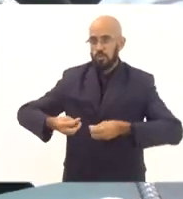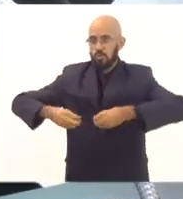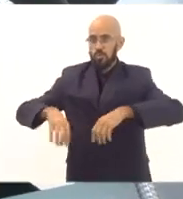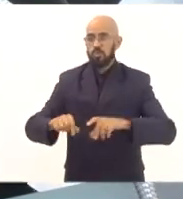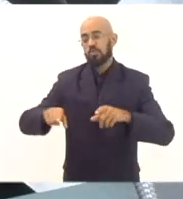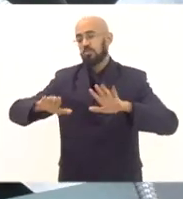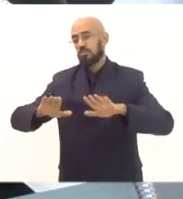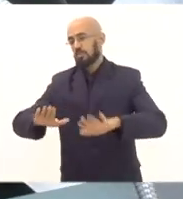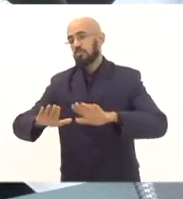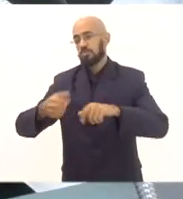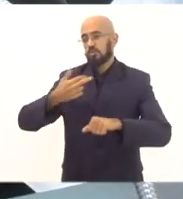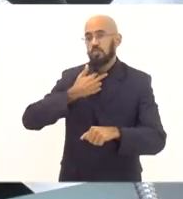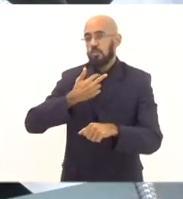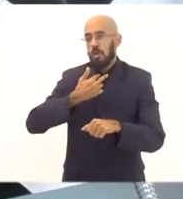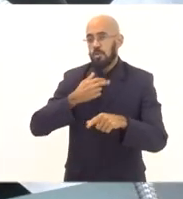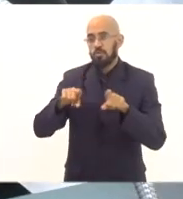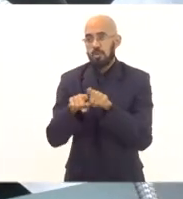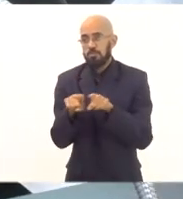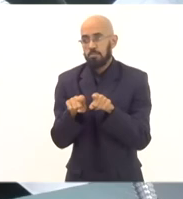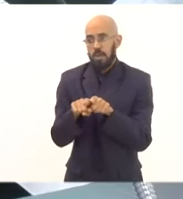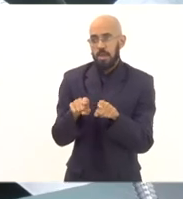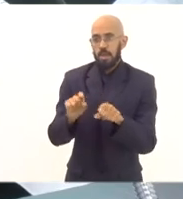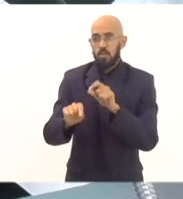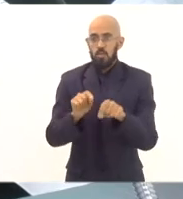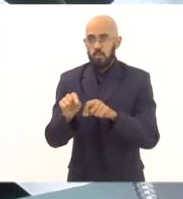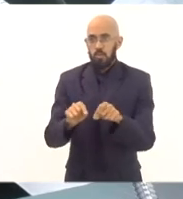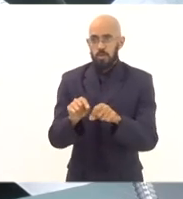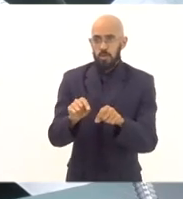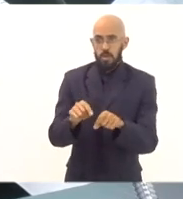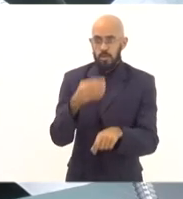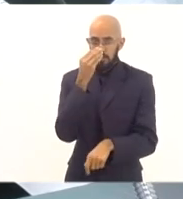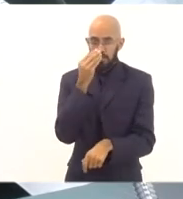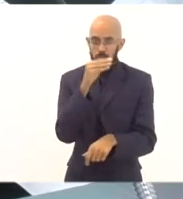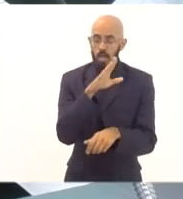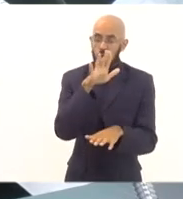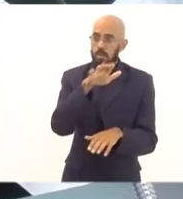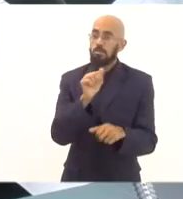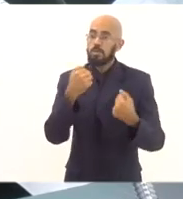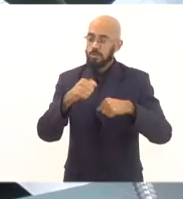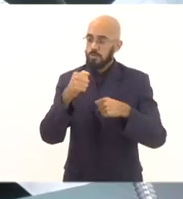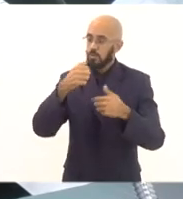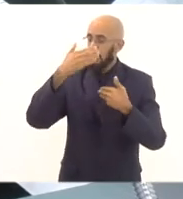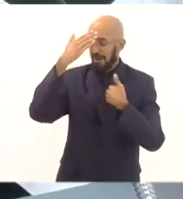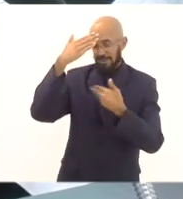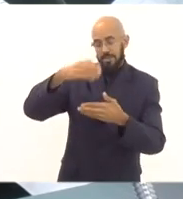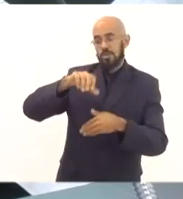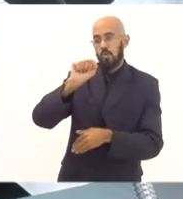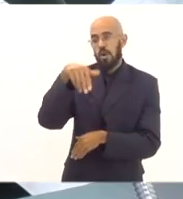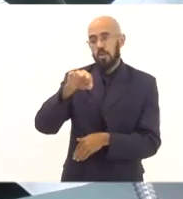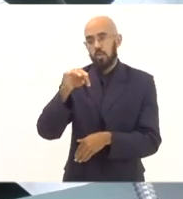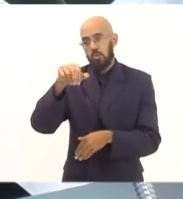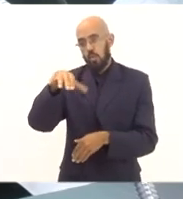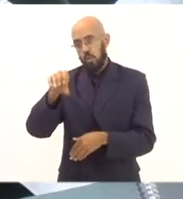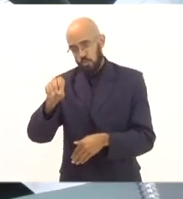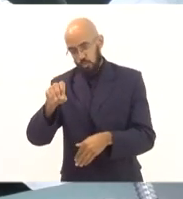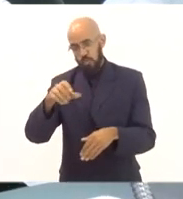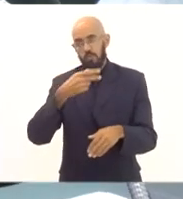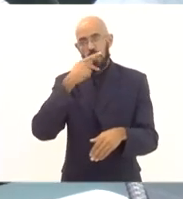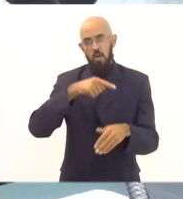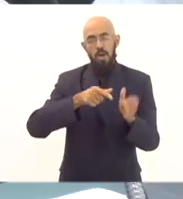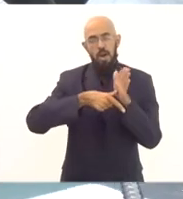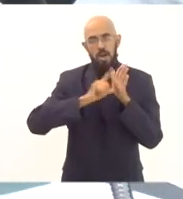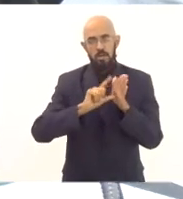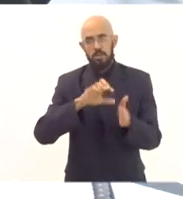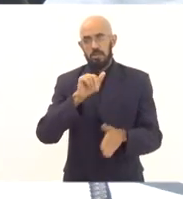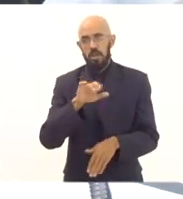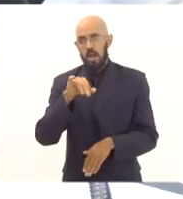posso também deixar de agradecer aqui a Carol Chaves né a Carol Chaves o Antônio que antecedeu a Carol Chaves